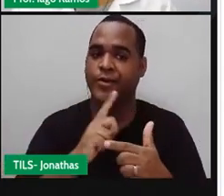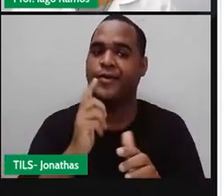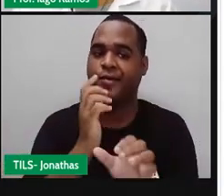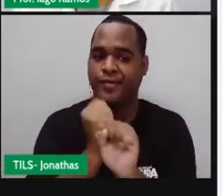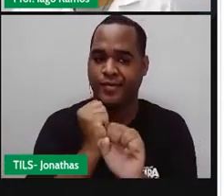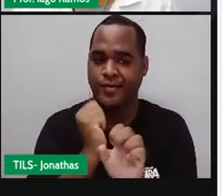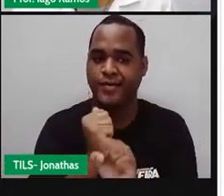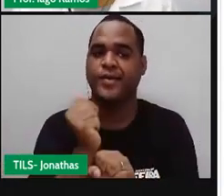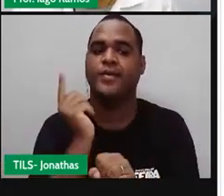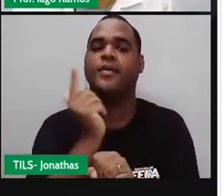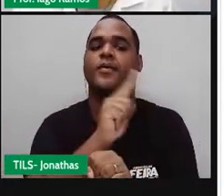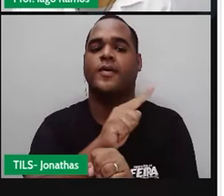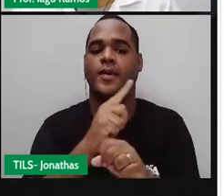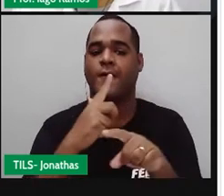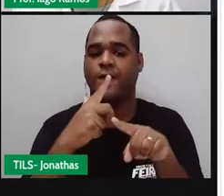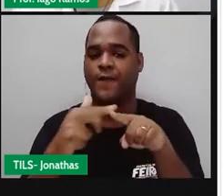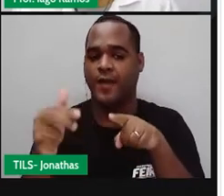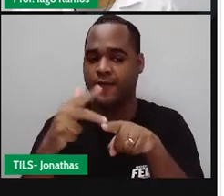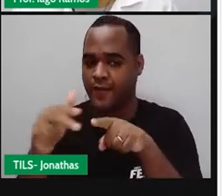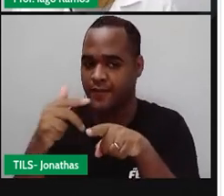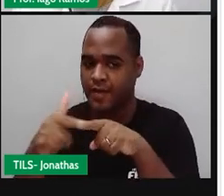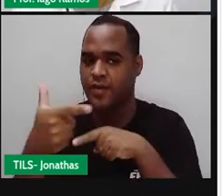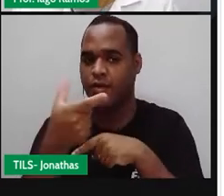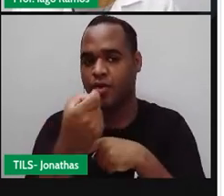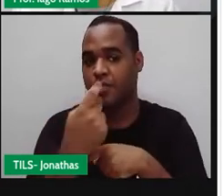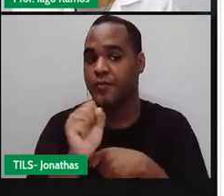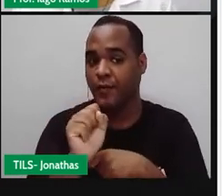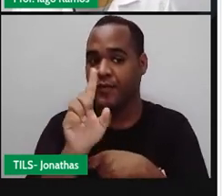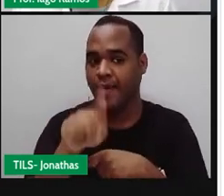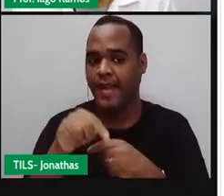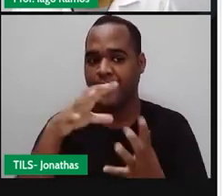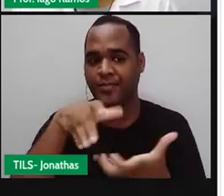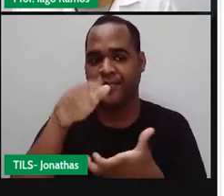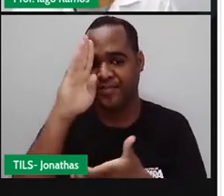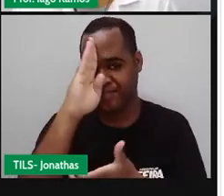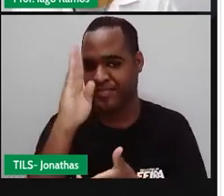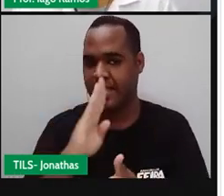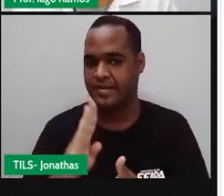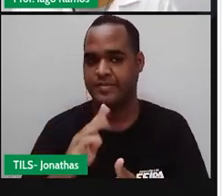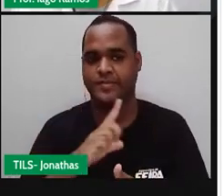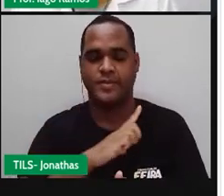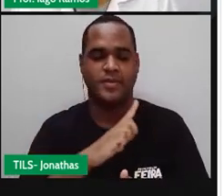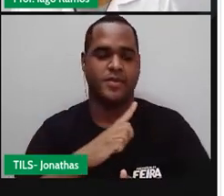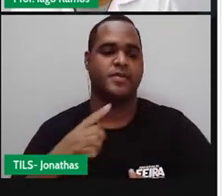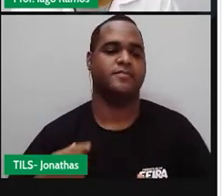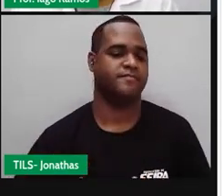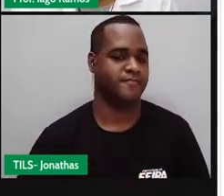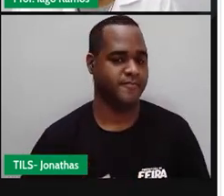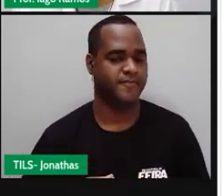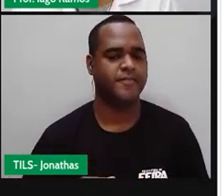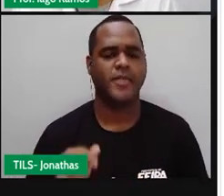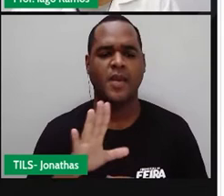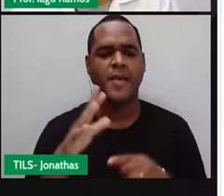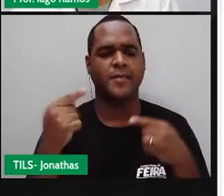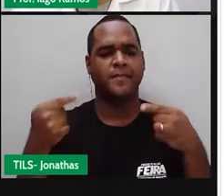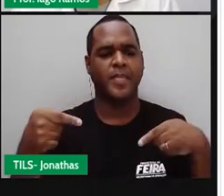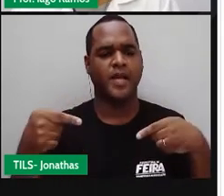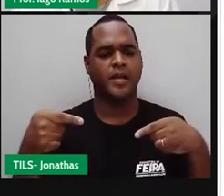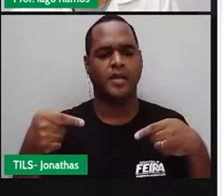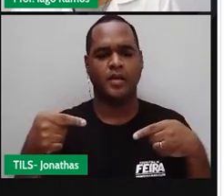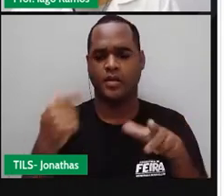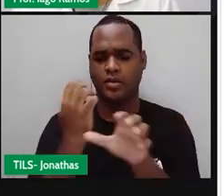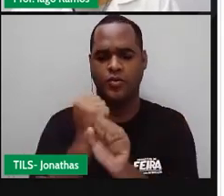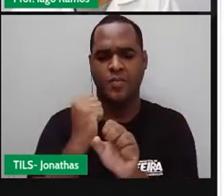nossa seleção conseguiu vencer no ano de 2018 na Copa do Mundo daquele período e o empate